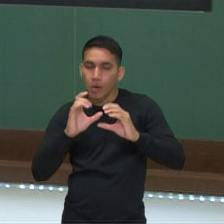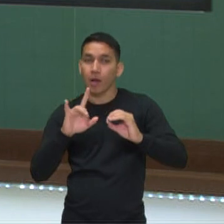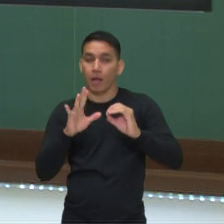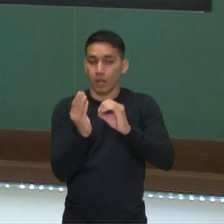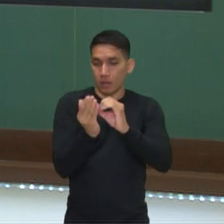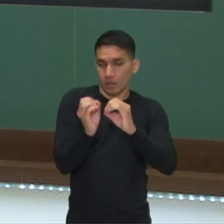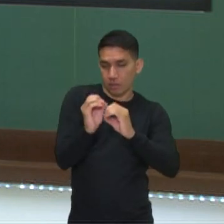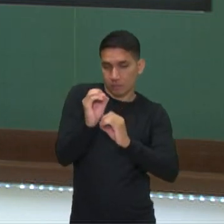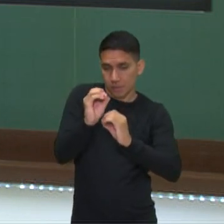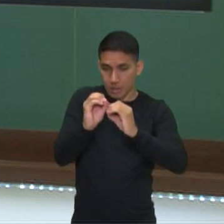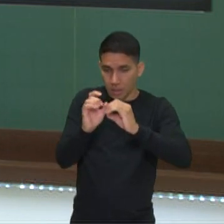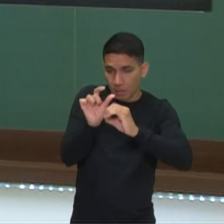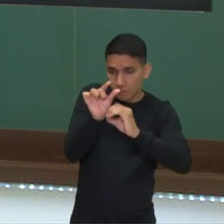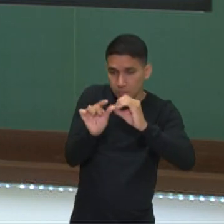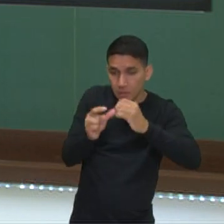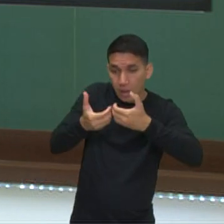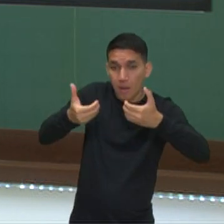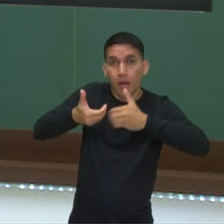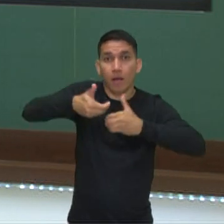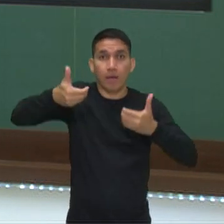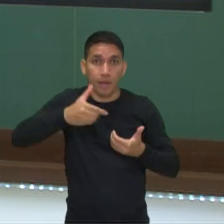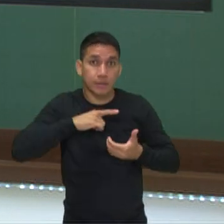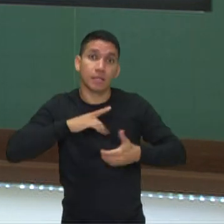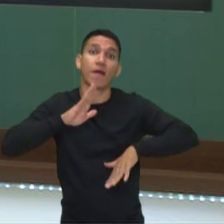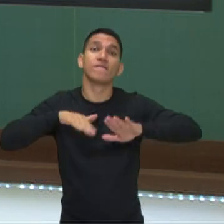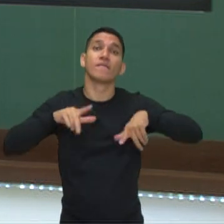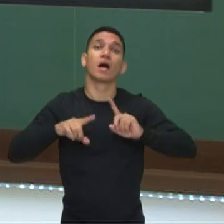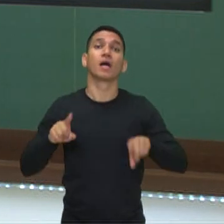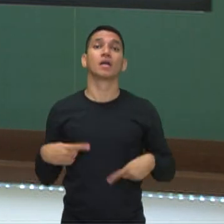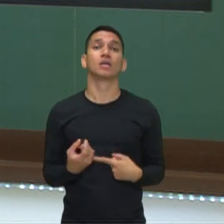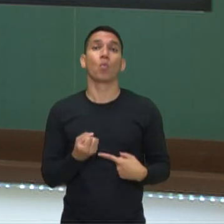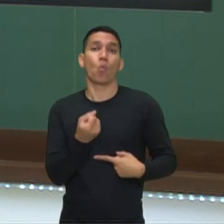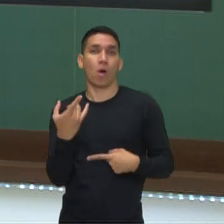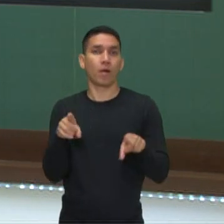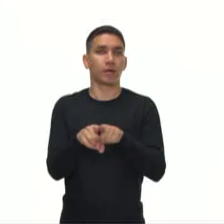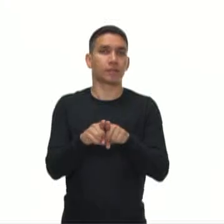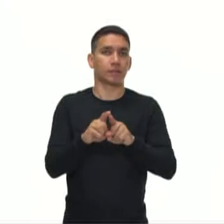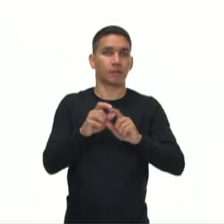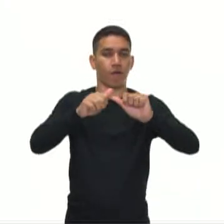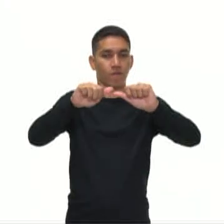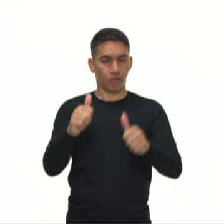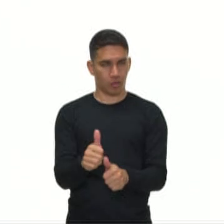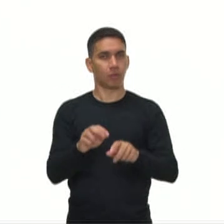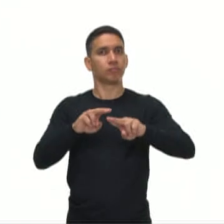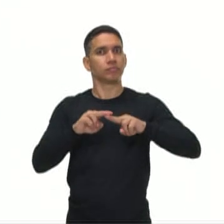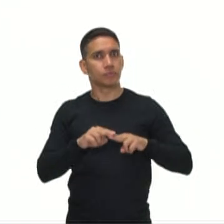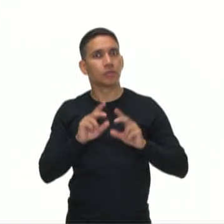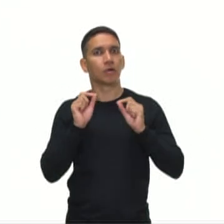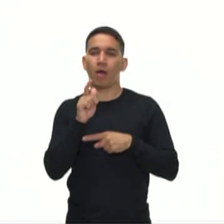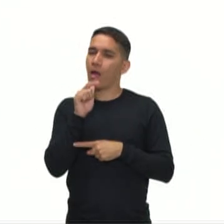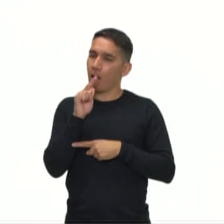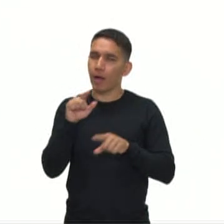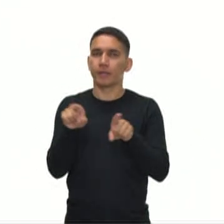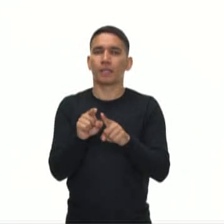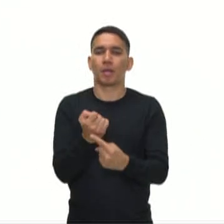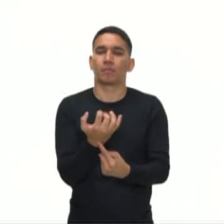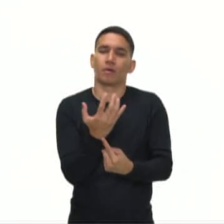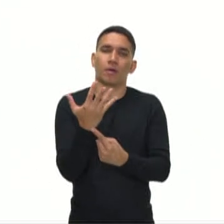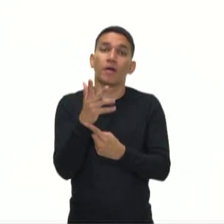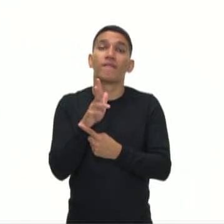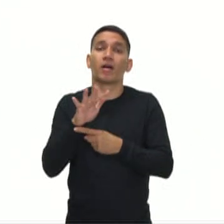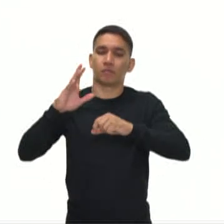vazios. Esses poros podem variar em tamanho e número e, por meio deles, tanto a água quanto os gases